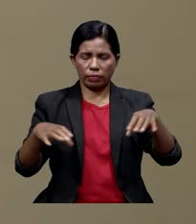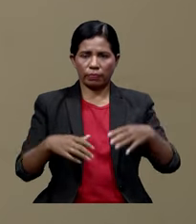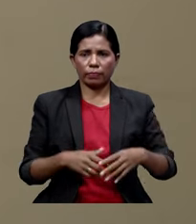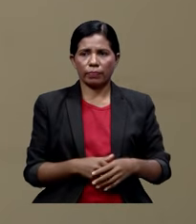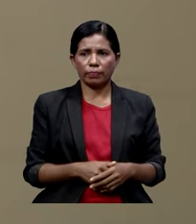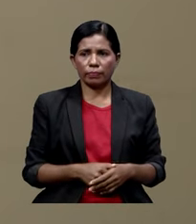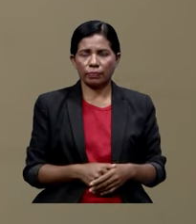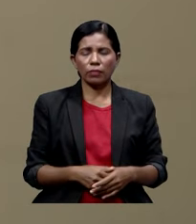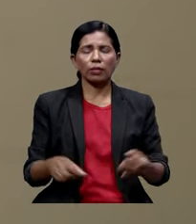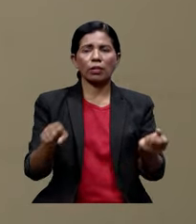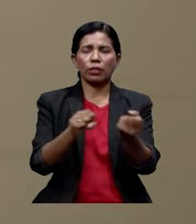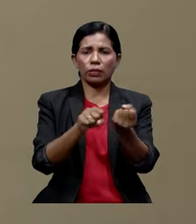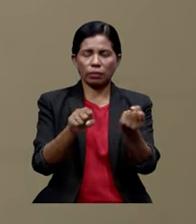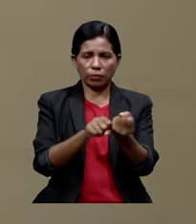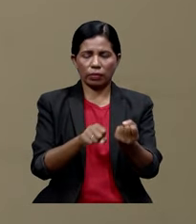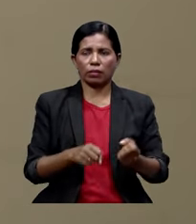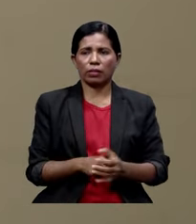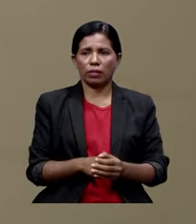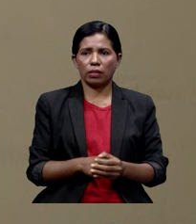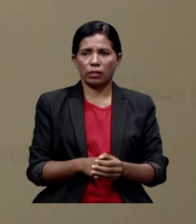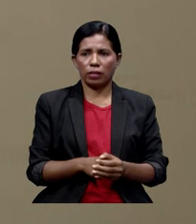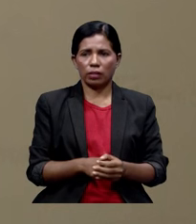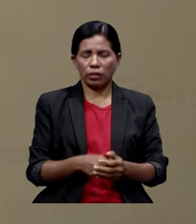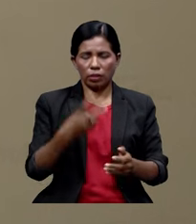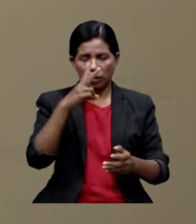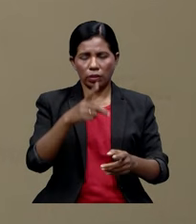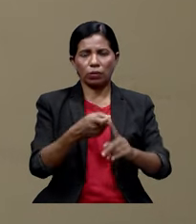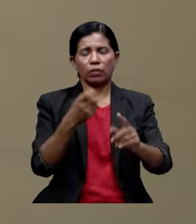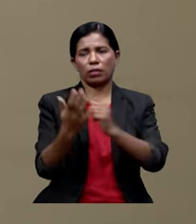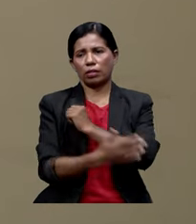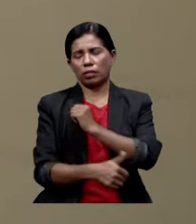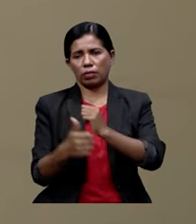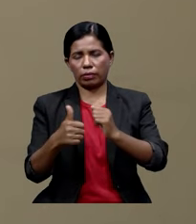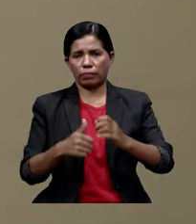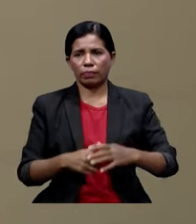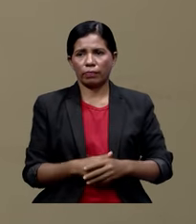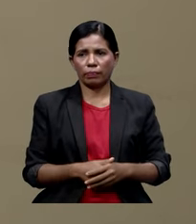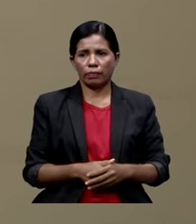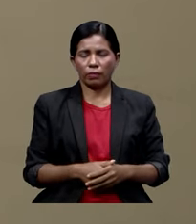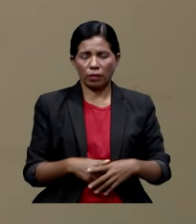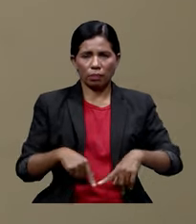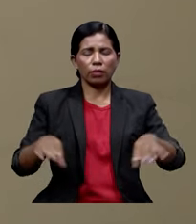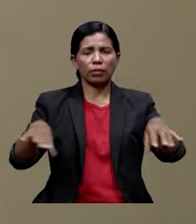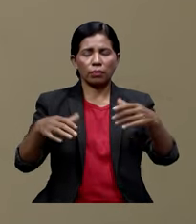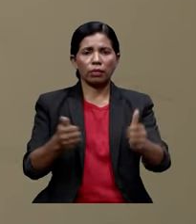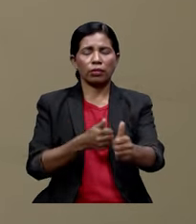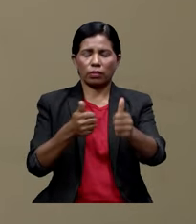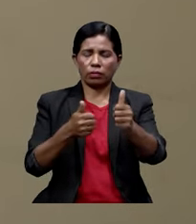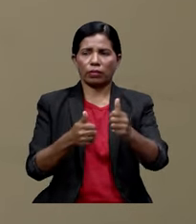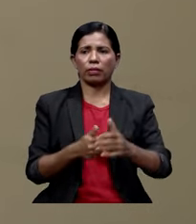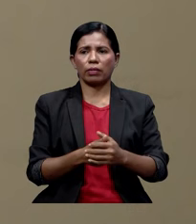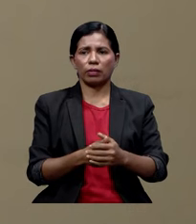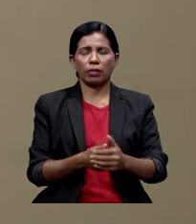ao apoio de firmas estrangeiras. Tudo isto faz parte